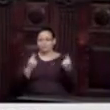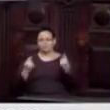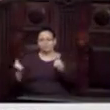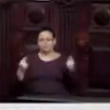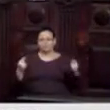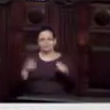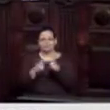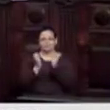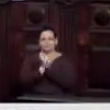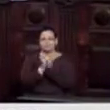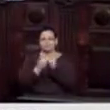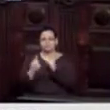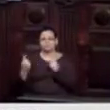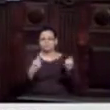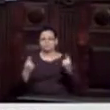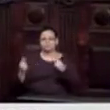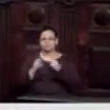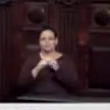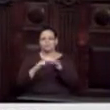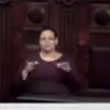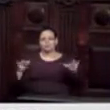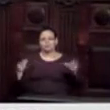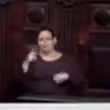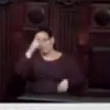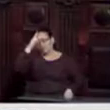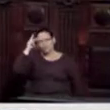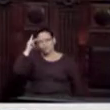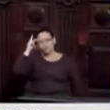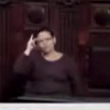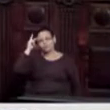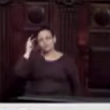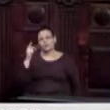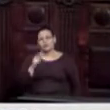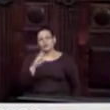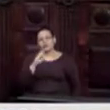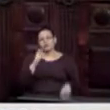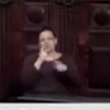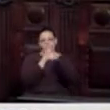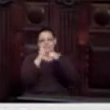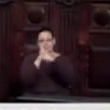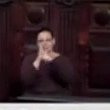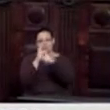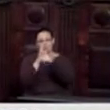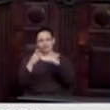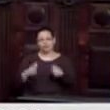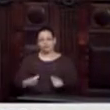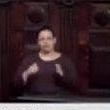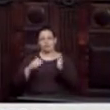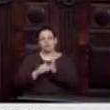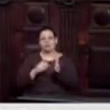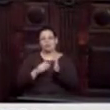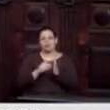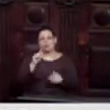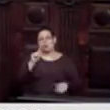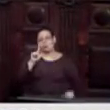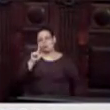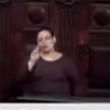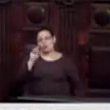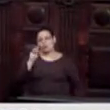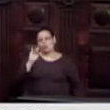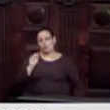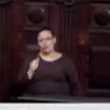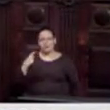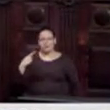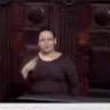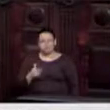estar... Eles andaram, eles perseguiram pessoas da Cinelândia até a glória. Eles balearam pessoas que claramente